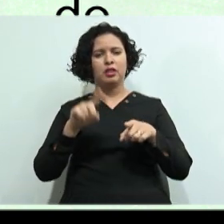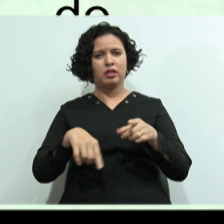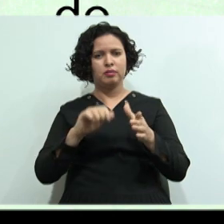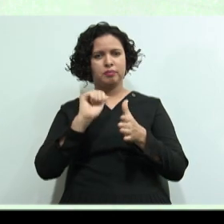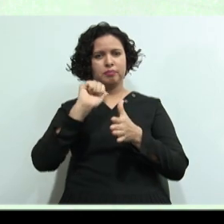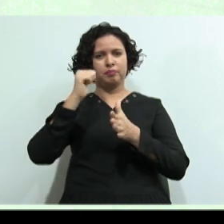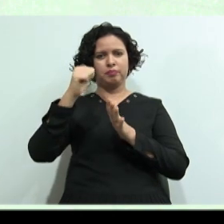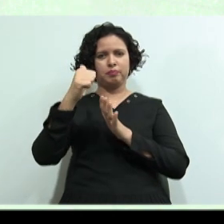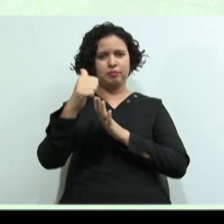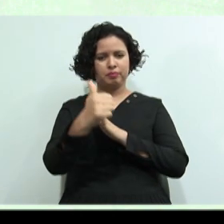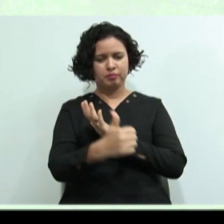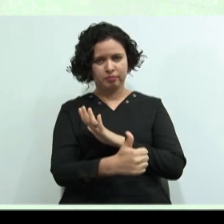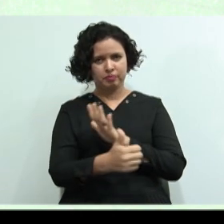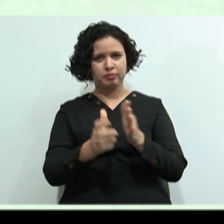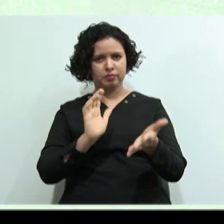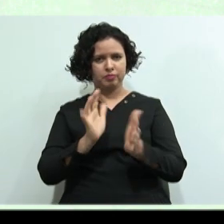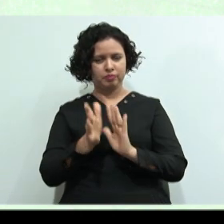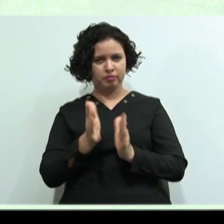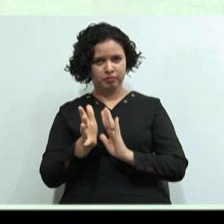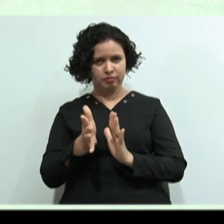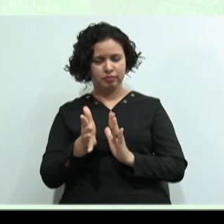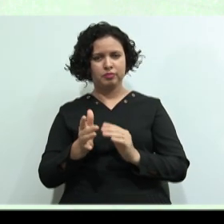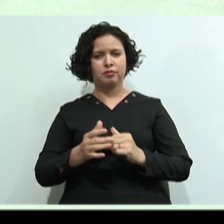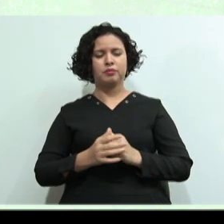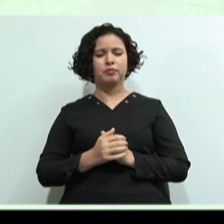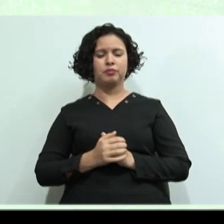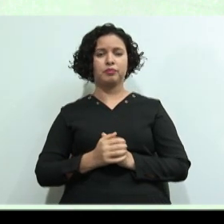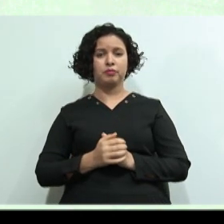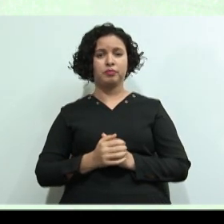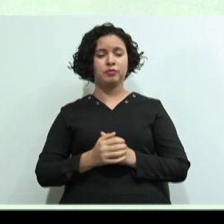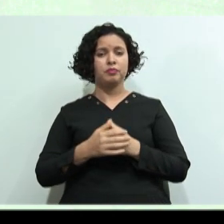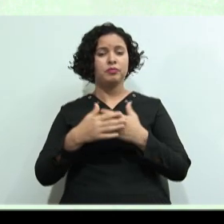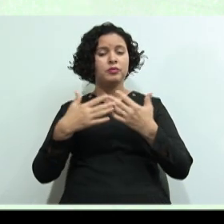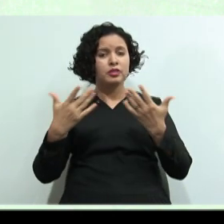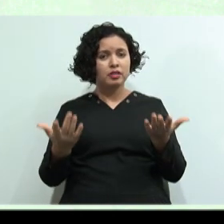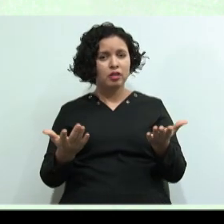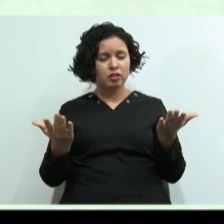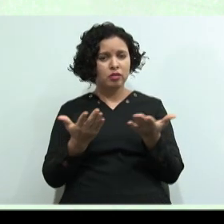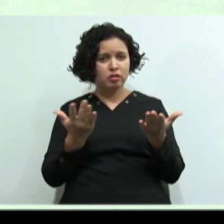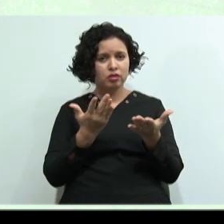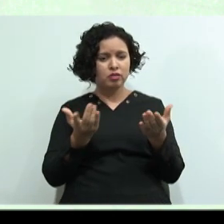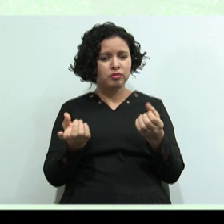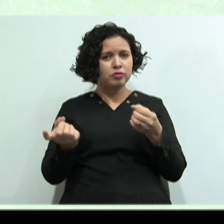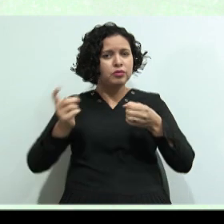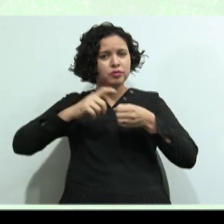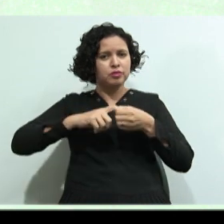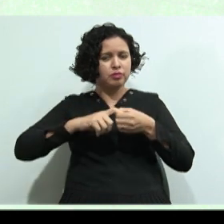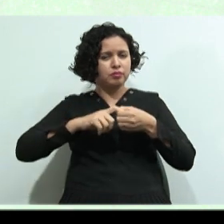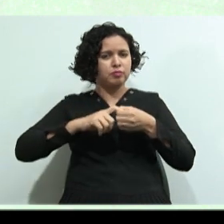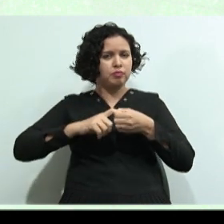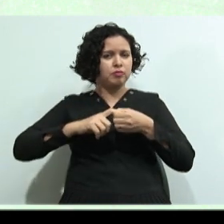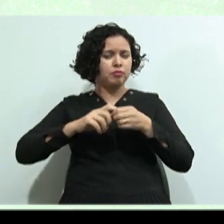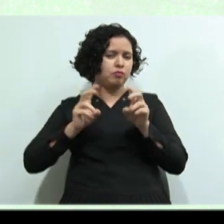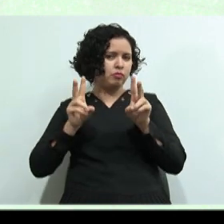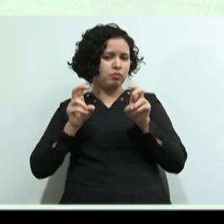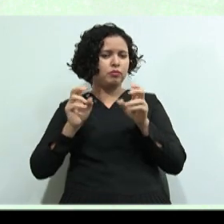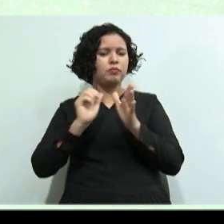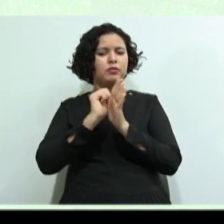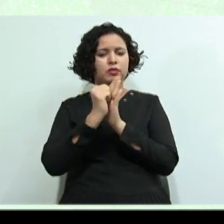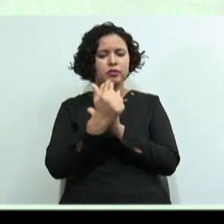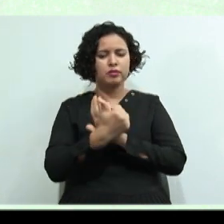tá, pessoal? Então, voltando, dando uma pincelada às configurações de mão que nós já vimos,